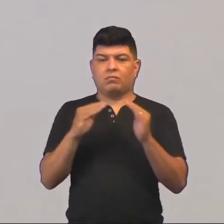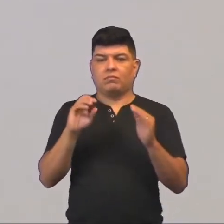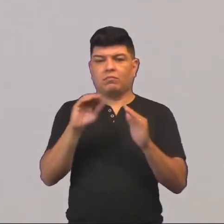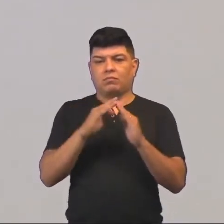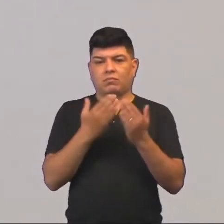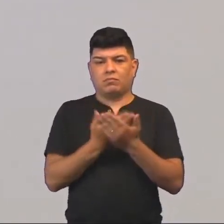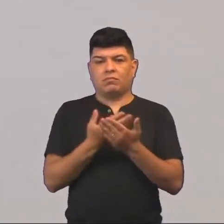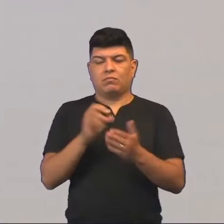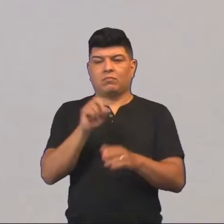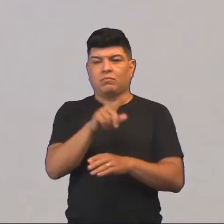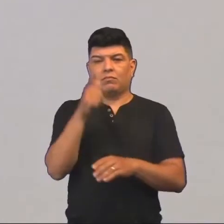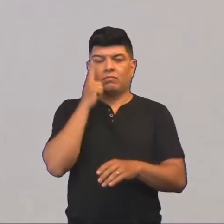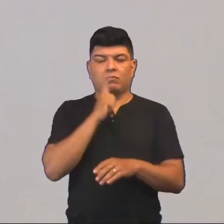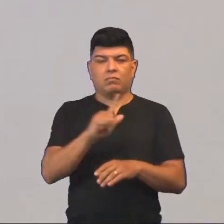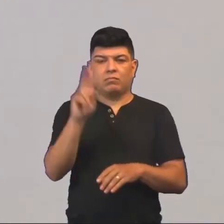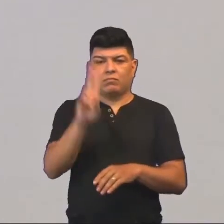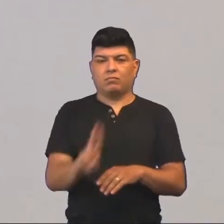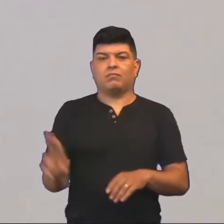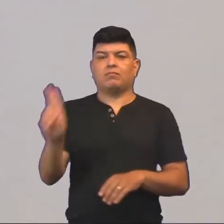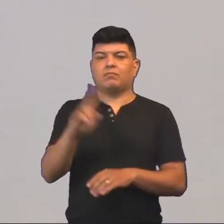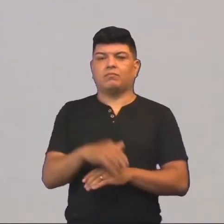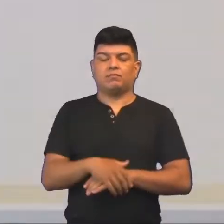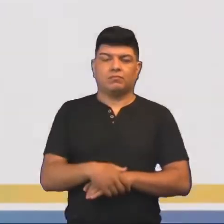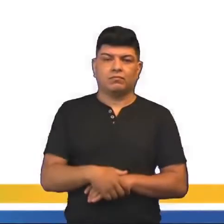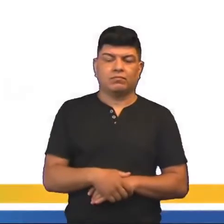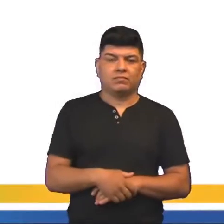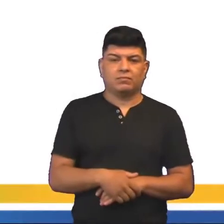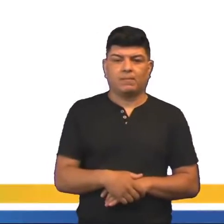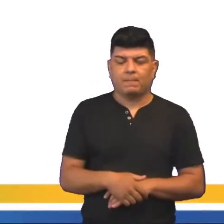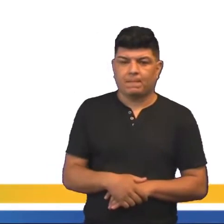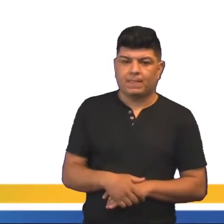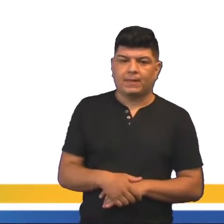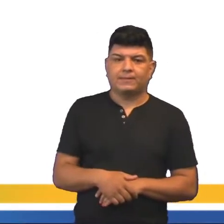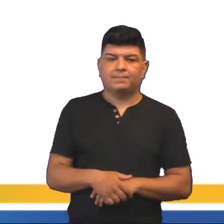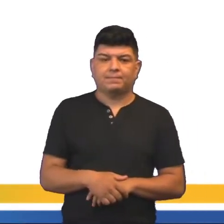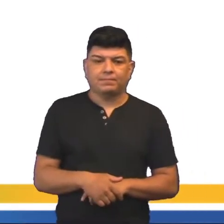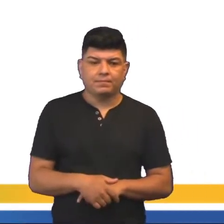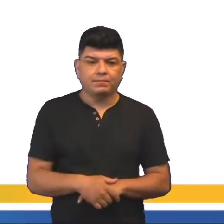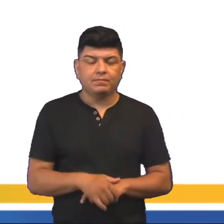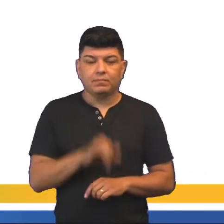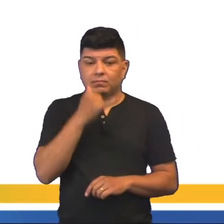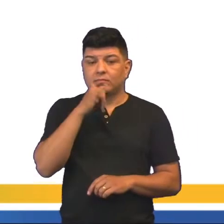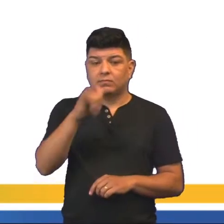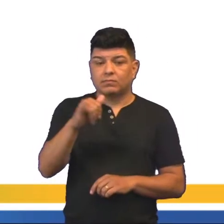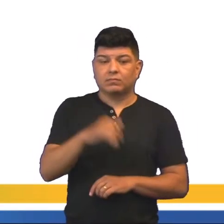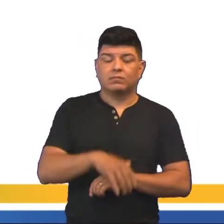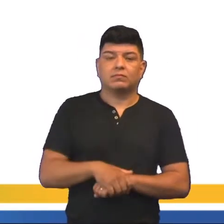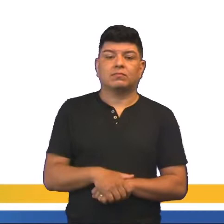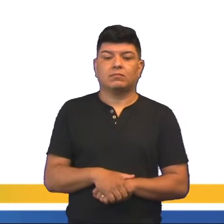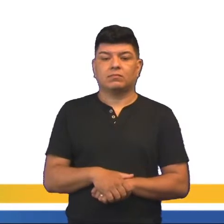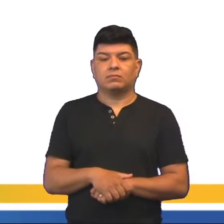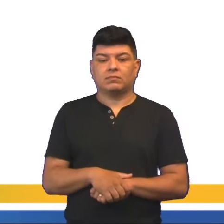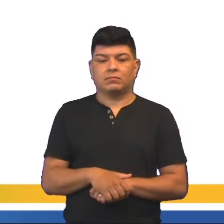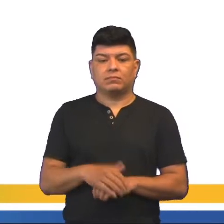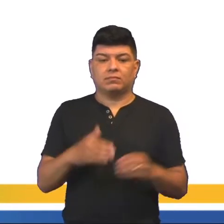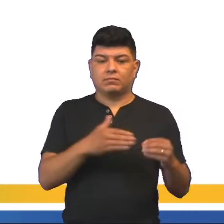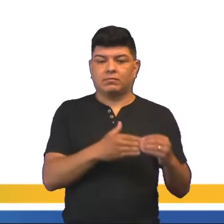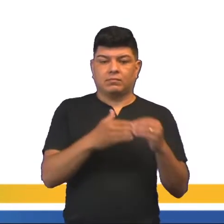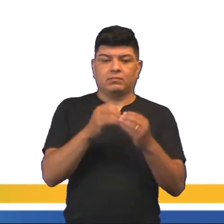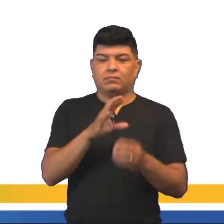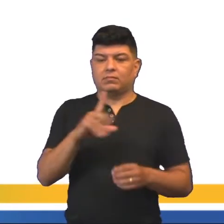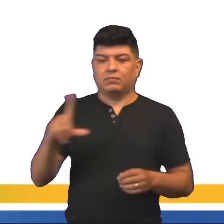sua escola, para que você consiga utilizar. Quando a gente fala sobre energia, vale a gente trazer